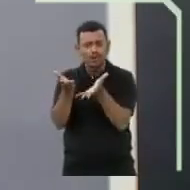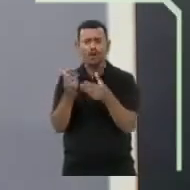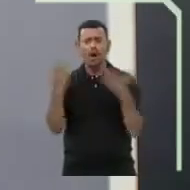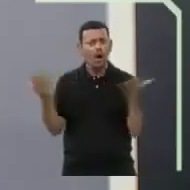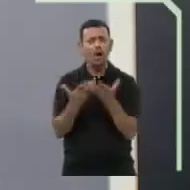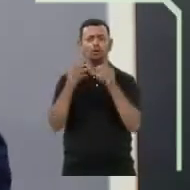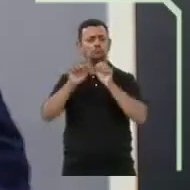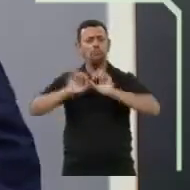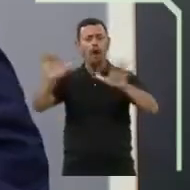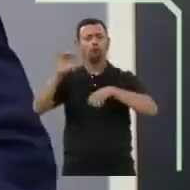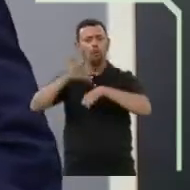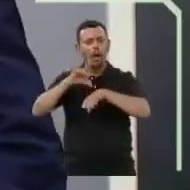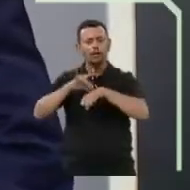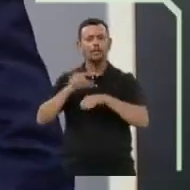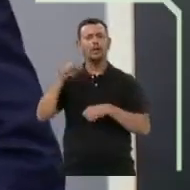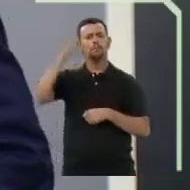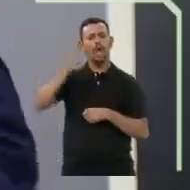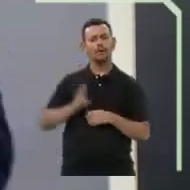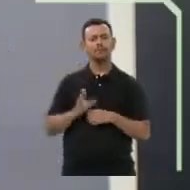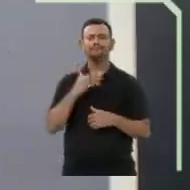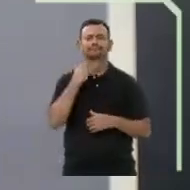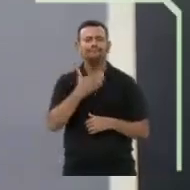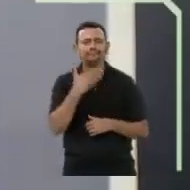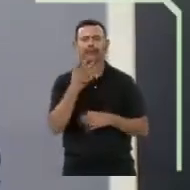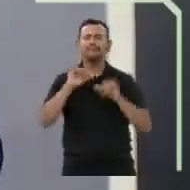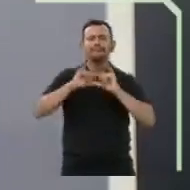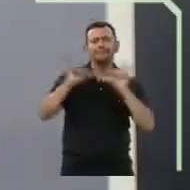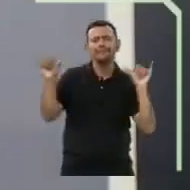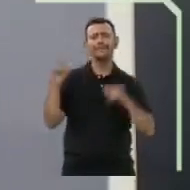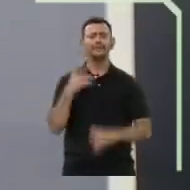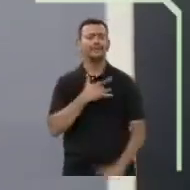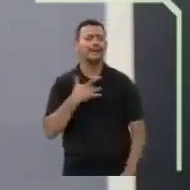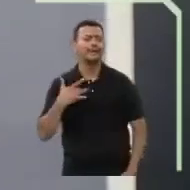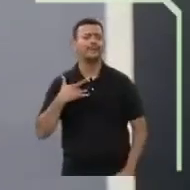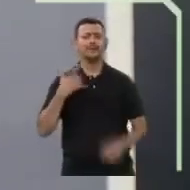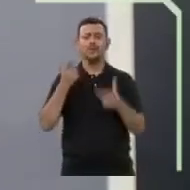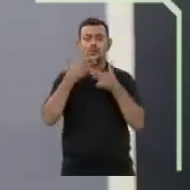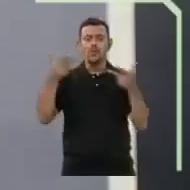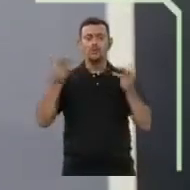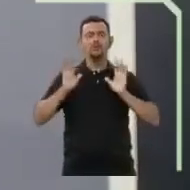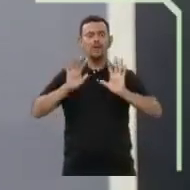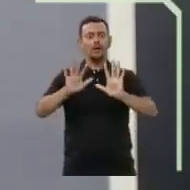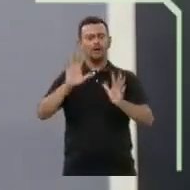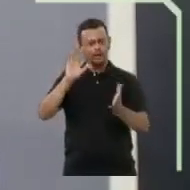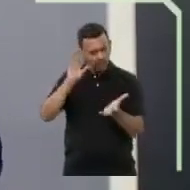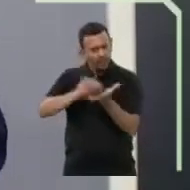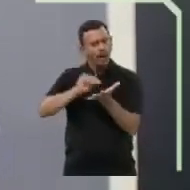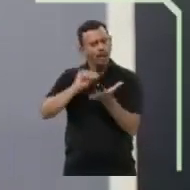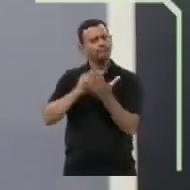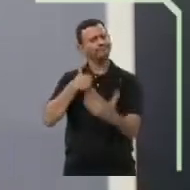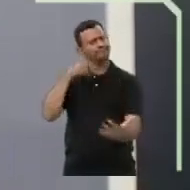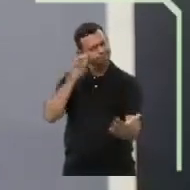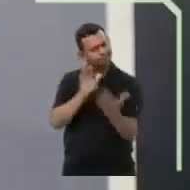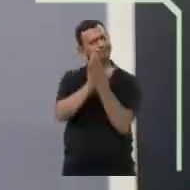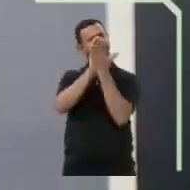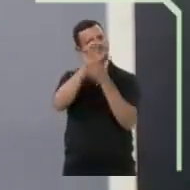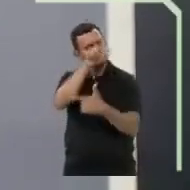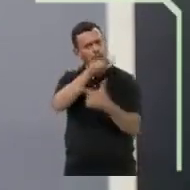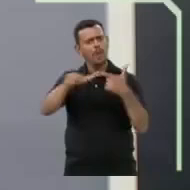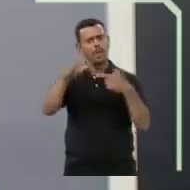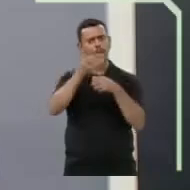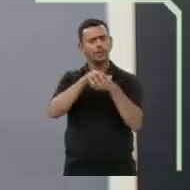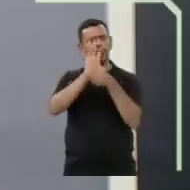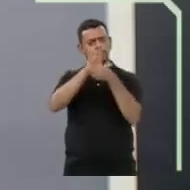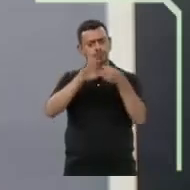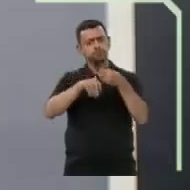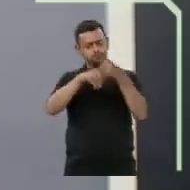falarmos de saúde, falarmos de muita coisa, se nós não formos enfrentar o problema do saneamento em primeiro